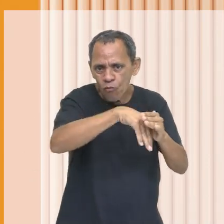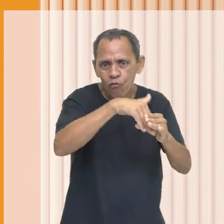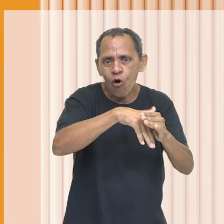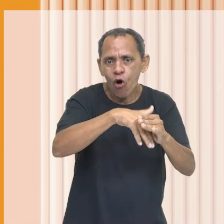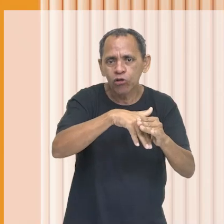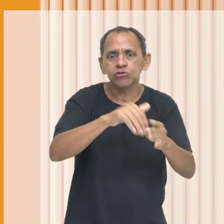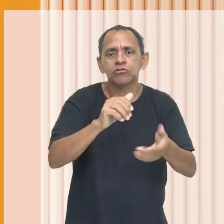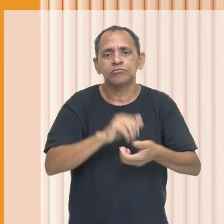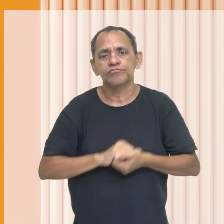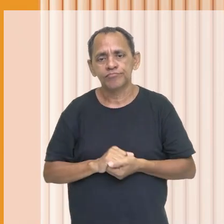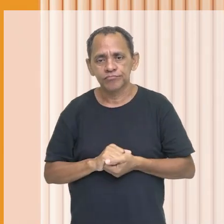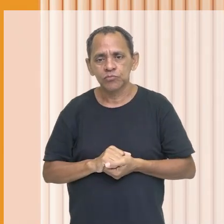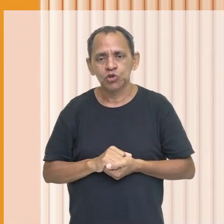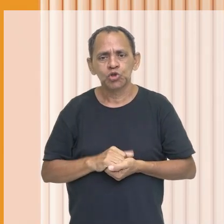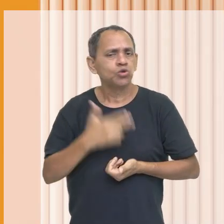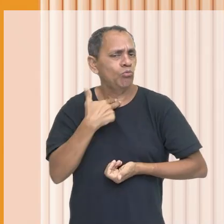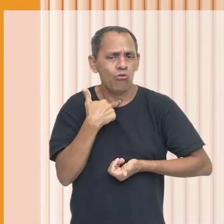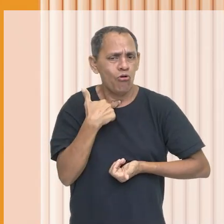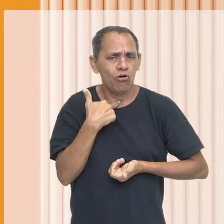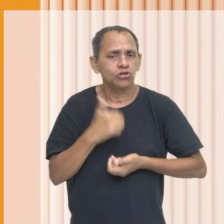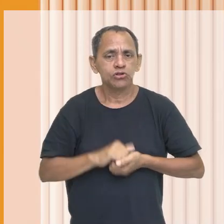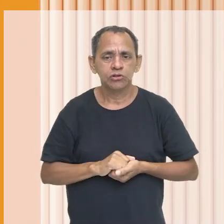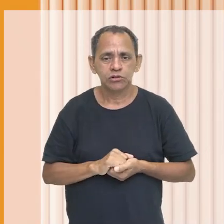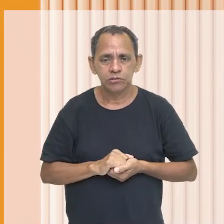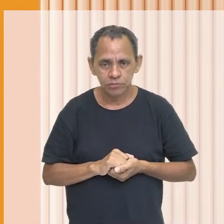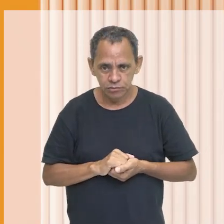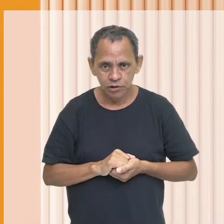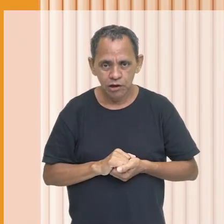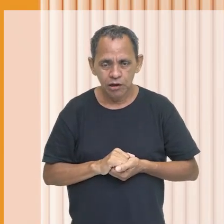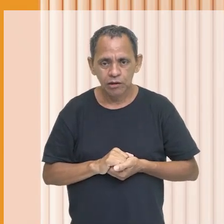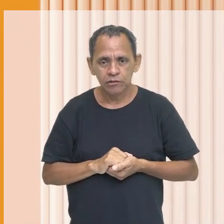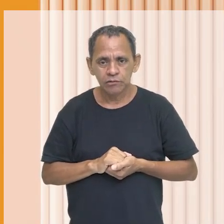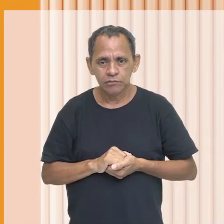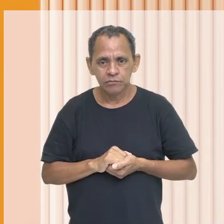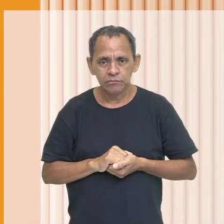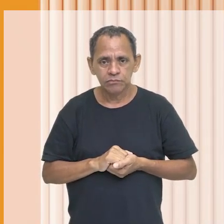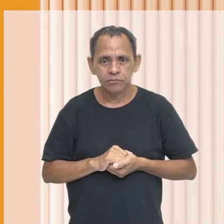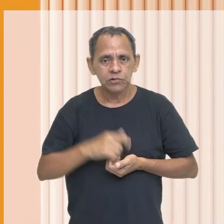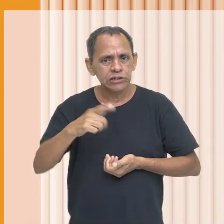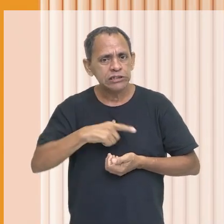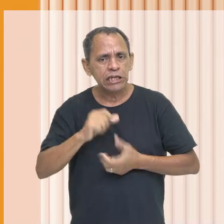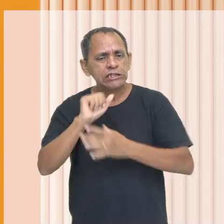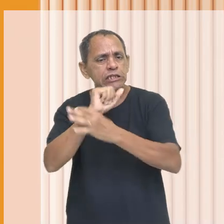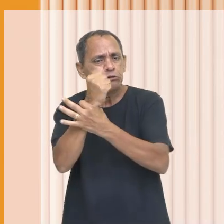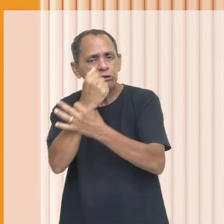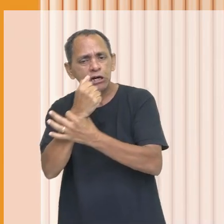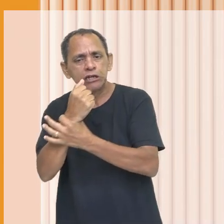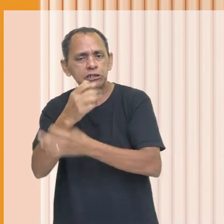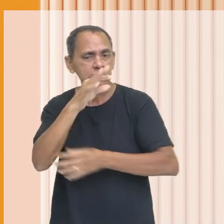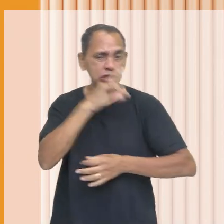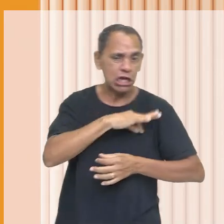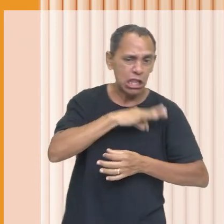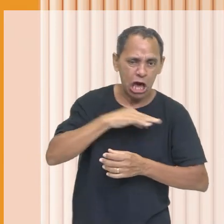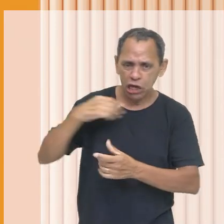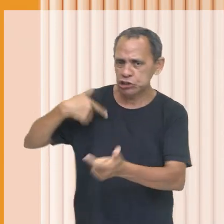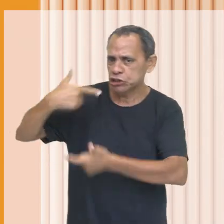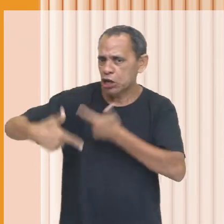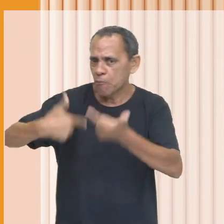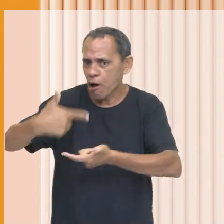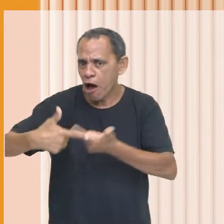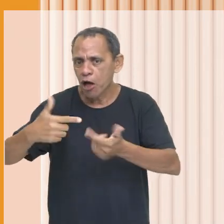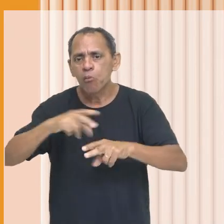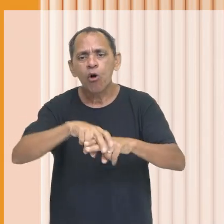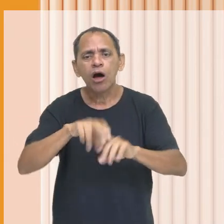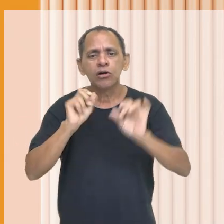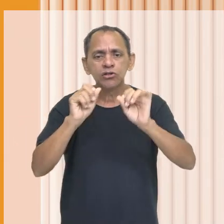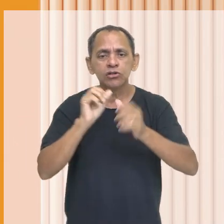seu voto em troca de garantir um emprego ou um salário, alguma coisa do tipo, por conta